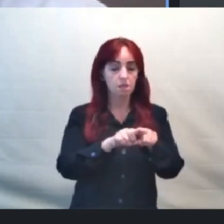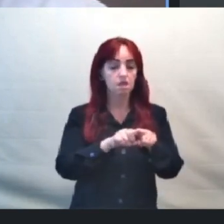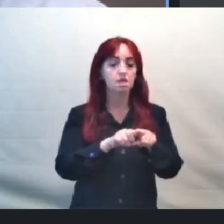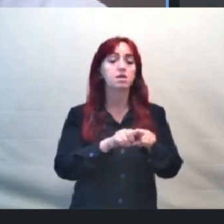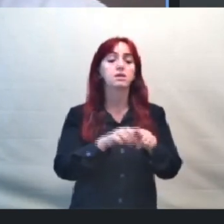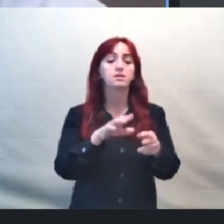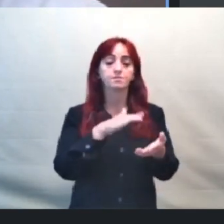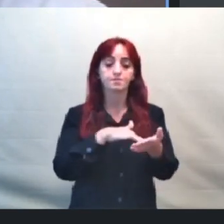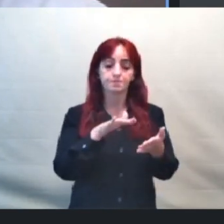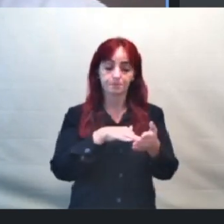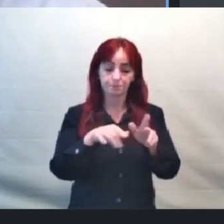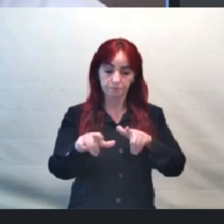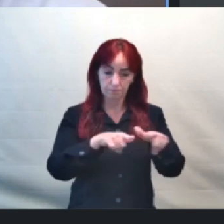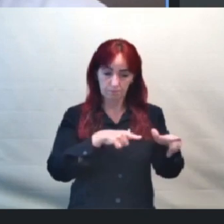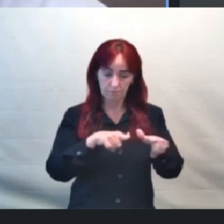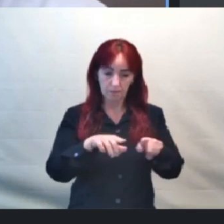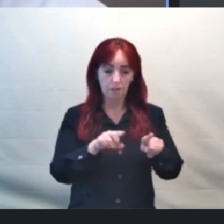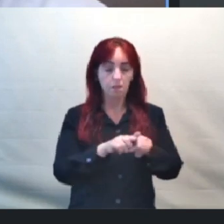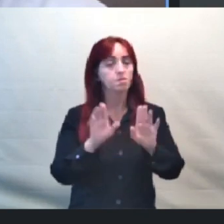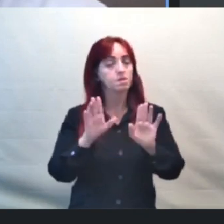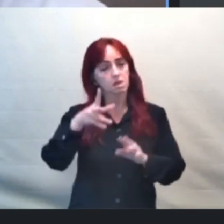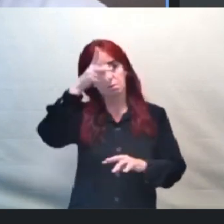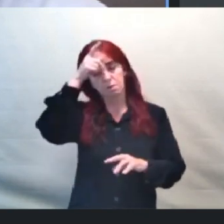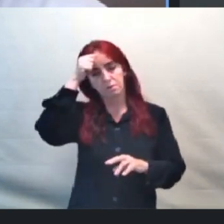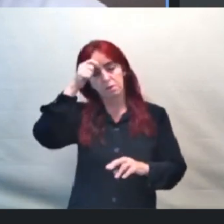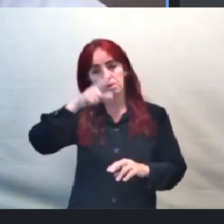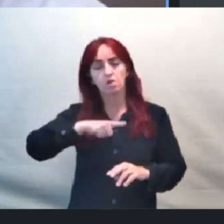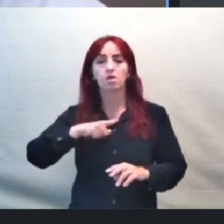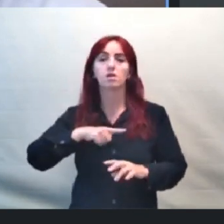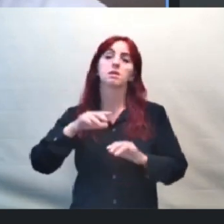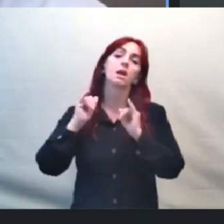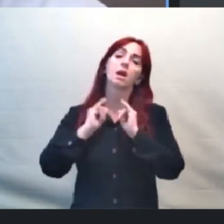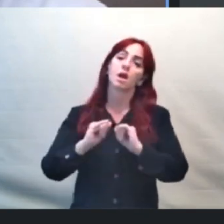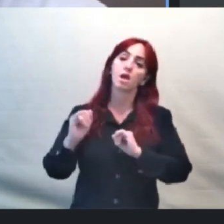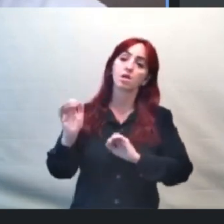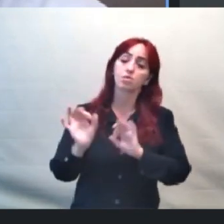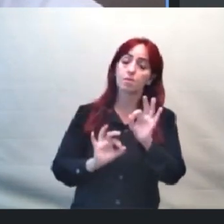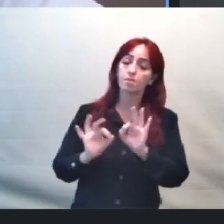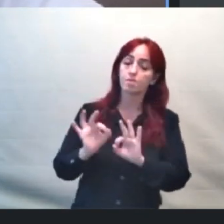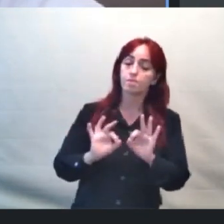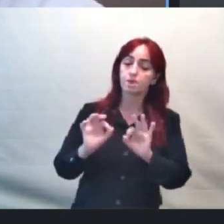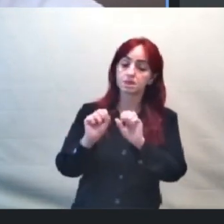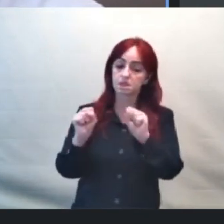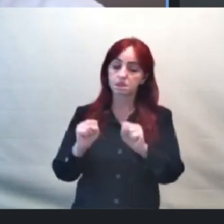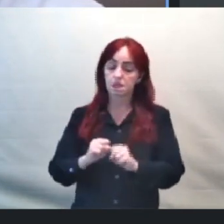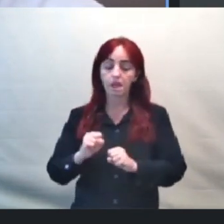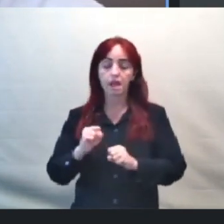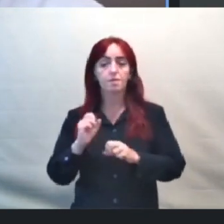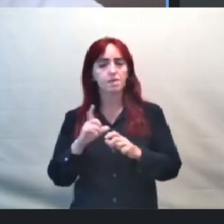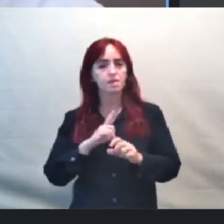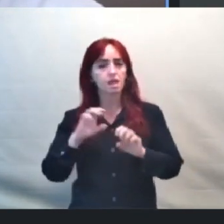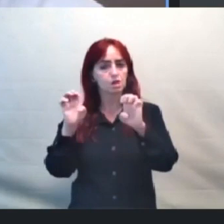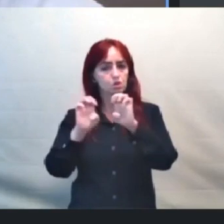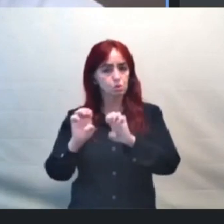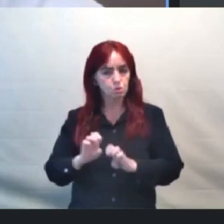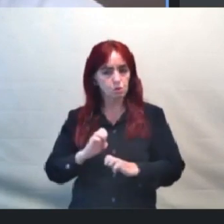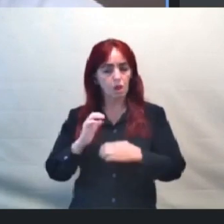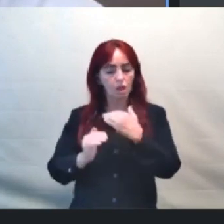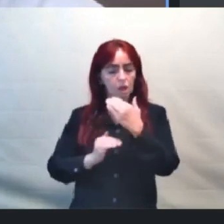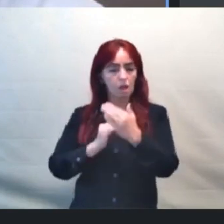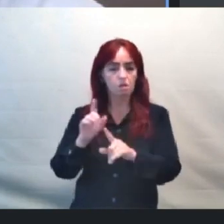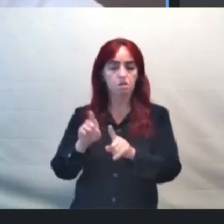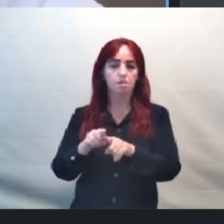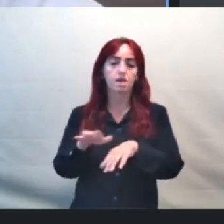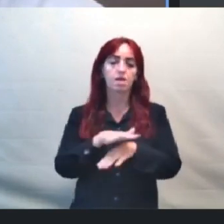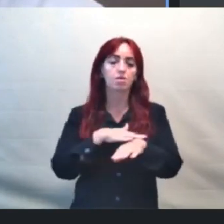já tem um programa muito bem estruturado, intersetorial, que conversa e converge muito com o que foi discutido na CPI, que é